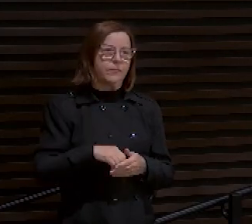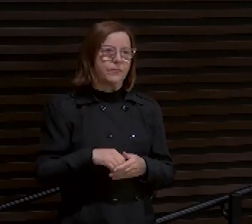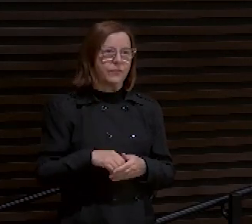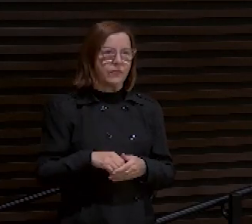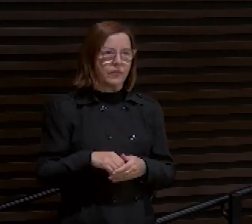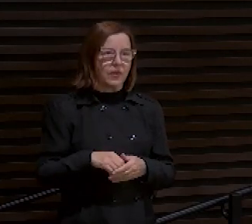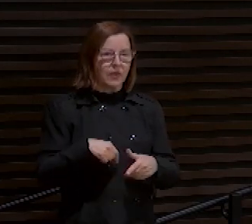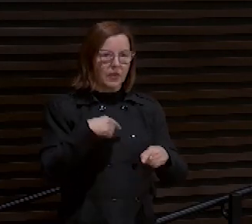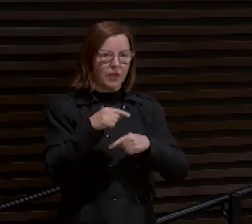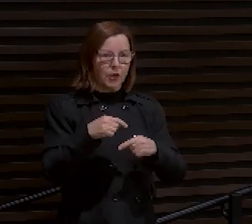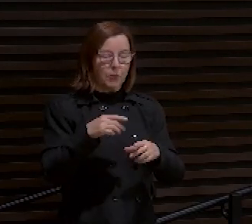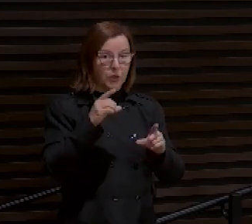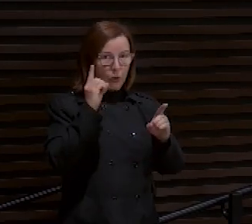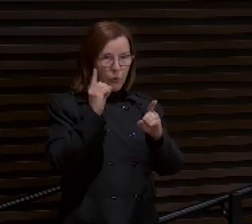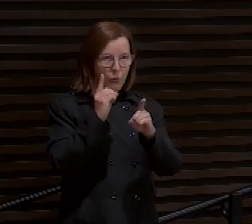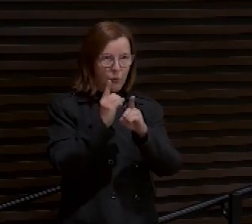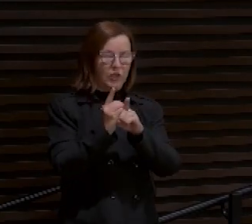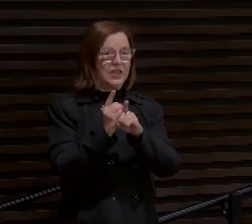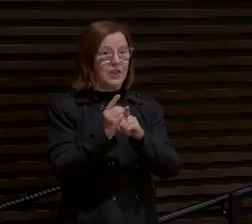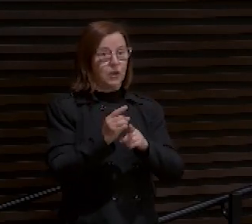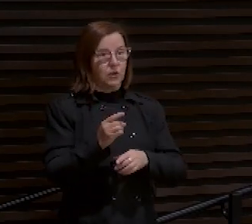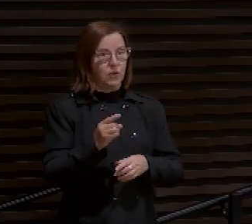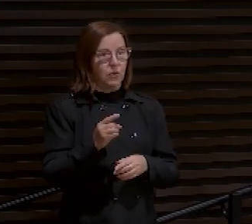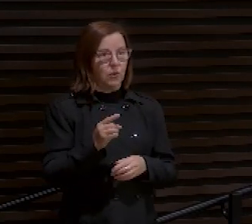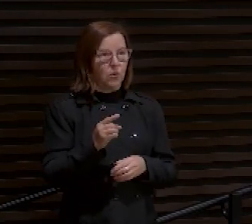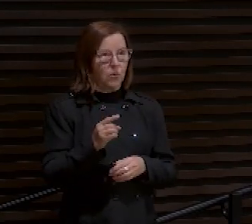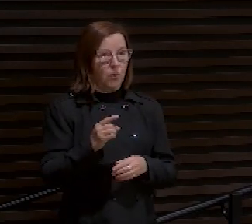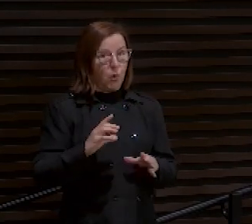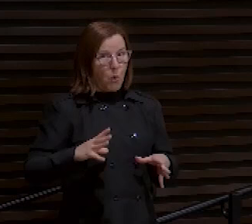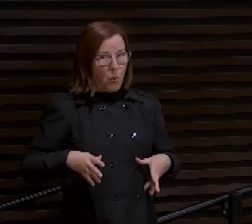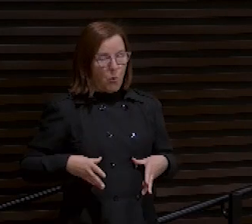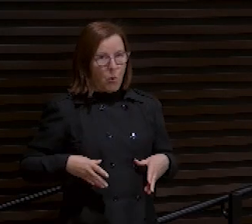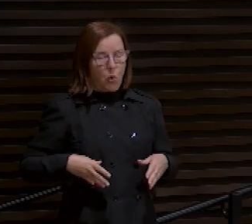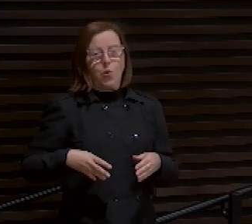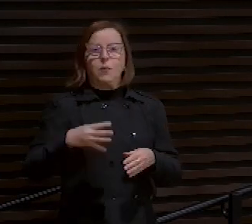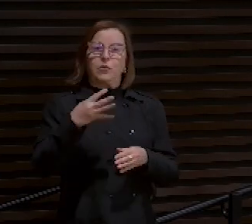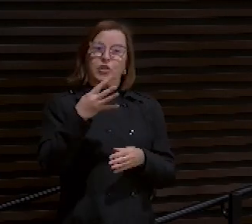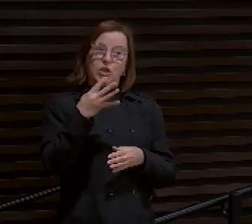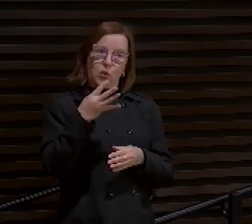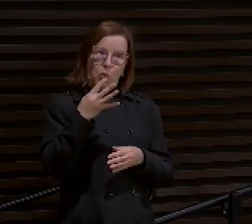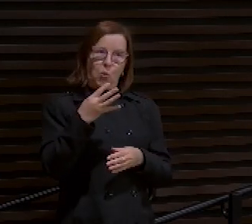Localizaram o corpo de 4, de um dos missionários nunca foi localizado o corpo.